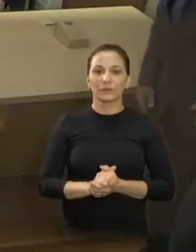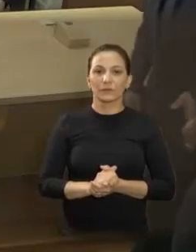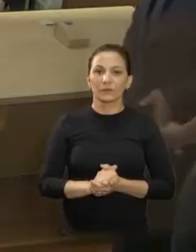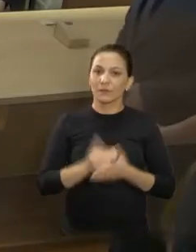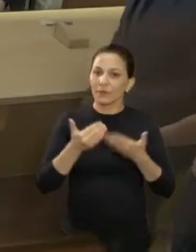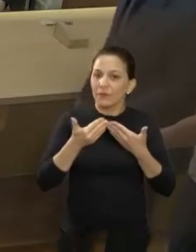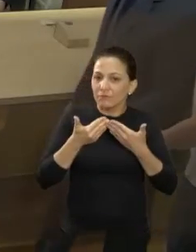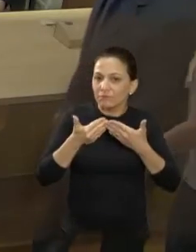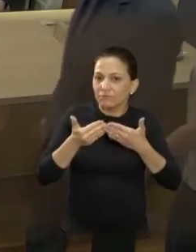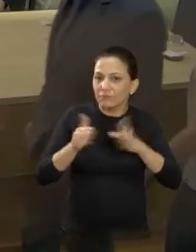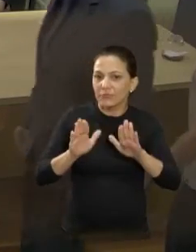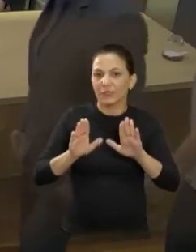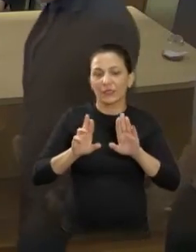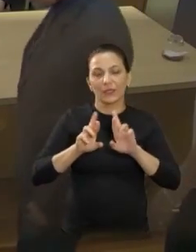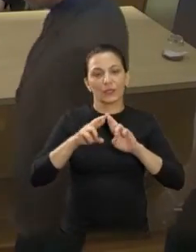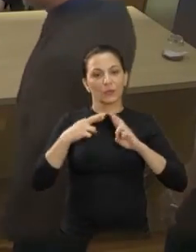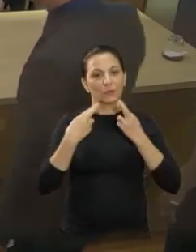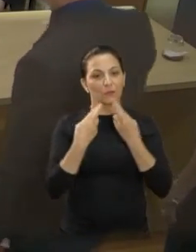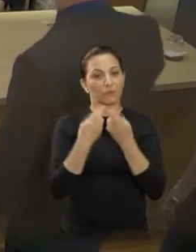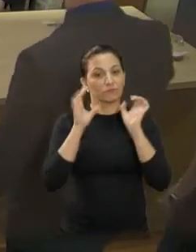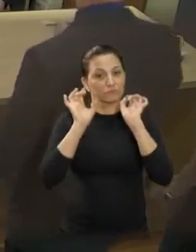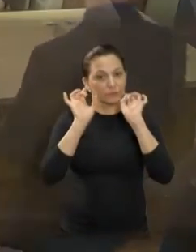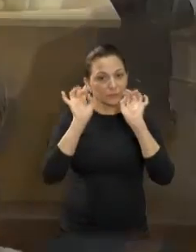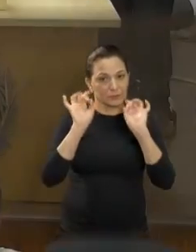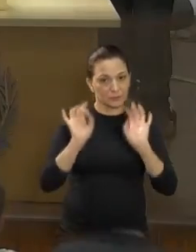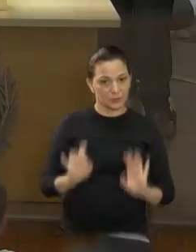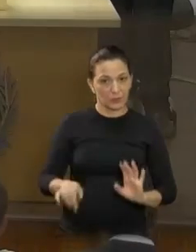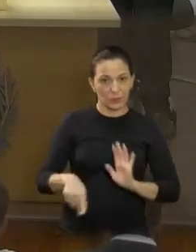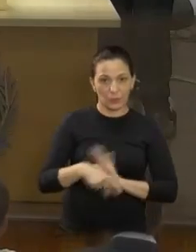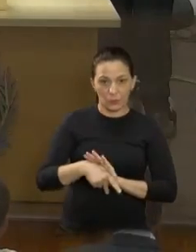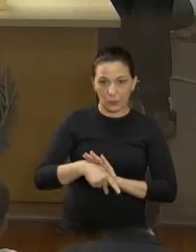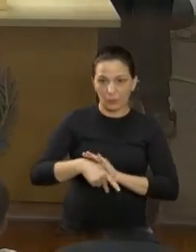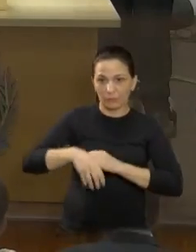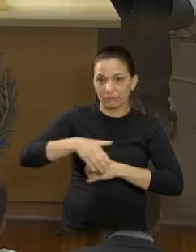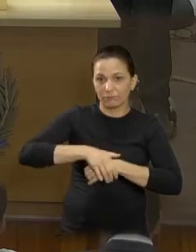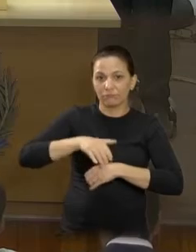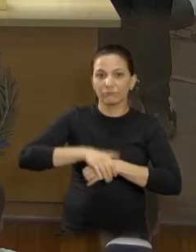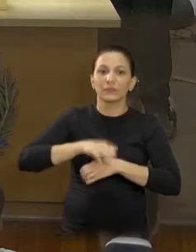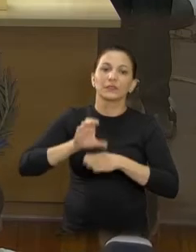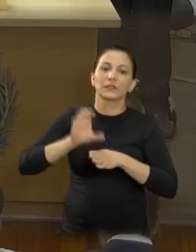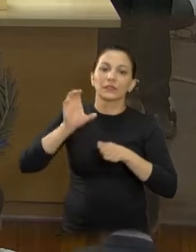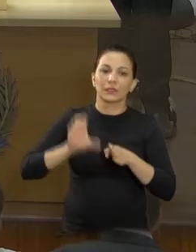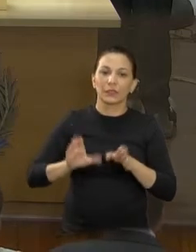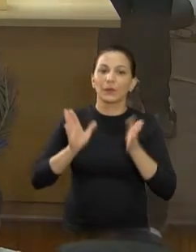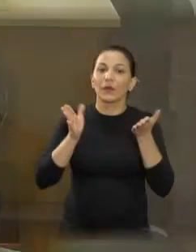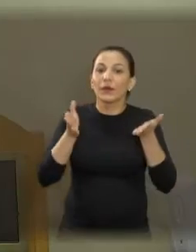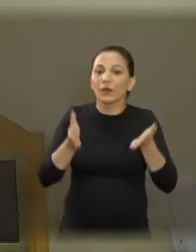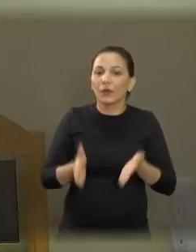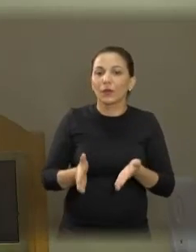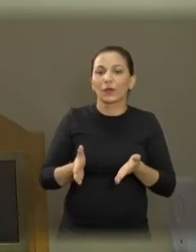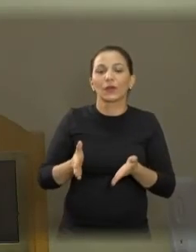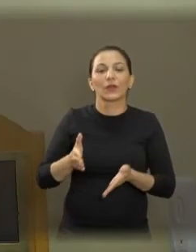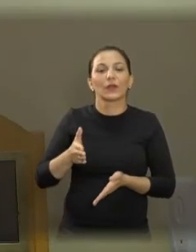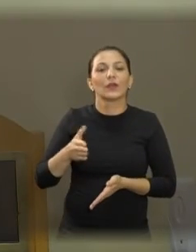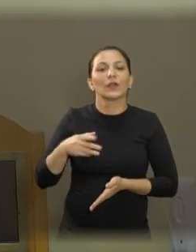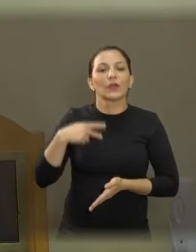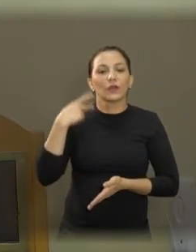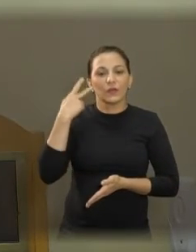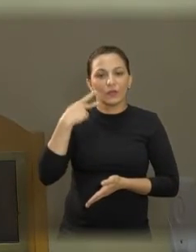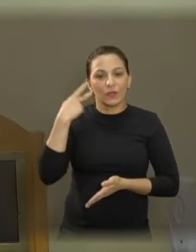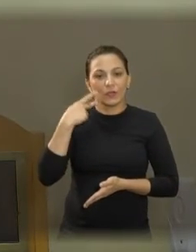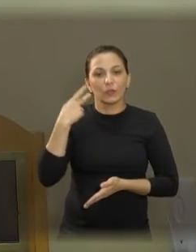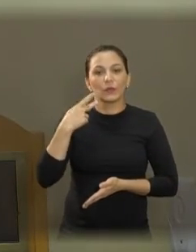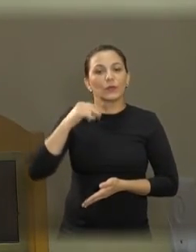Para a abertura desta solenidade da Câmara Municipal de Araraquara, passamos a palavra agora ao vereador